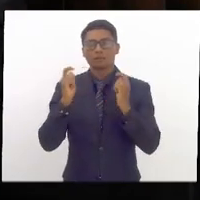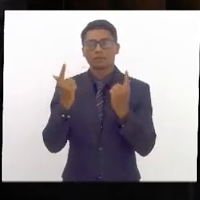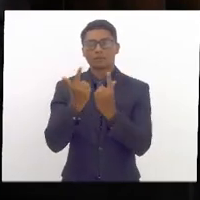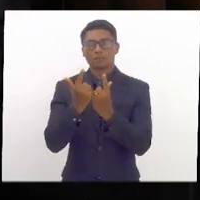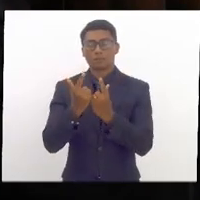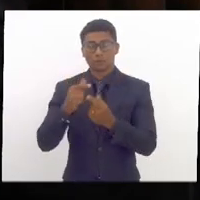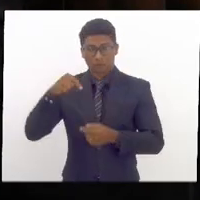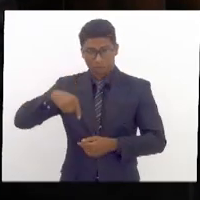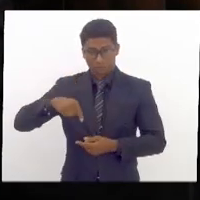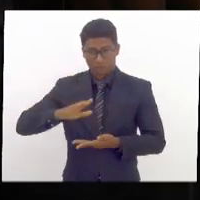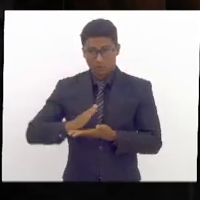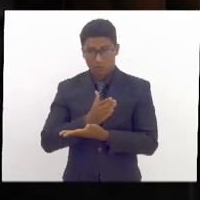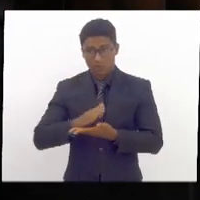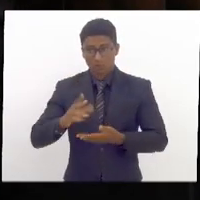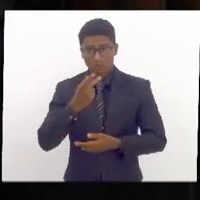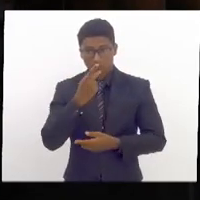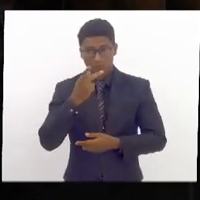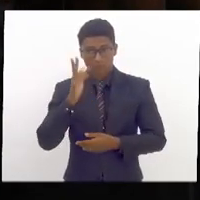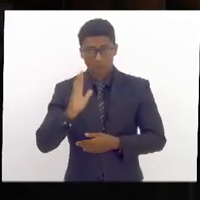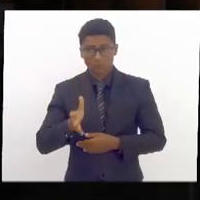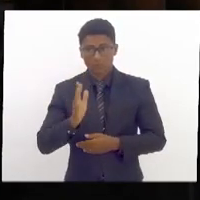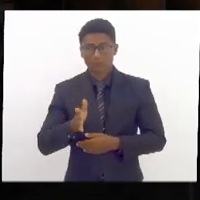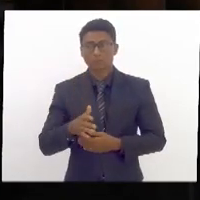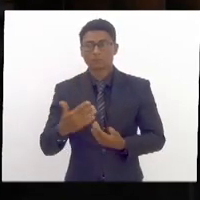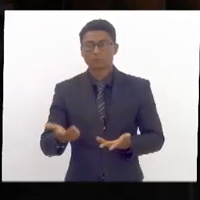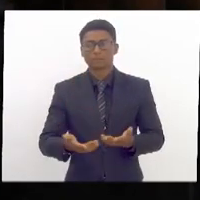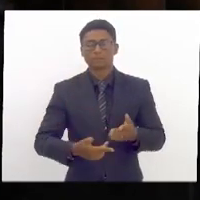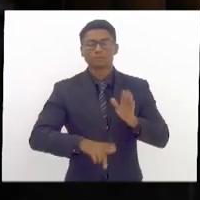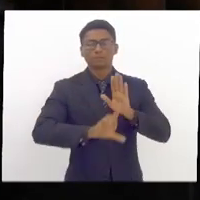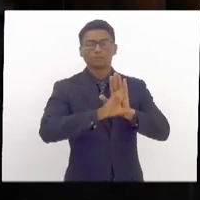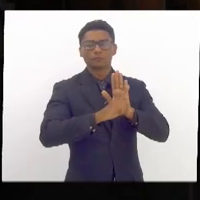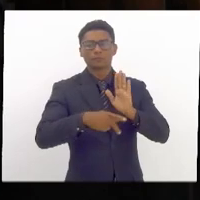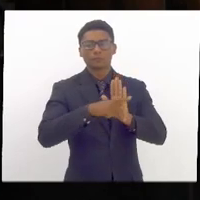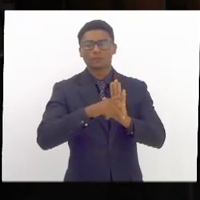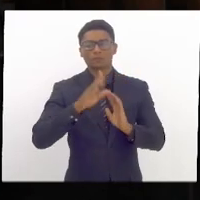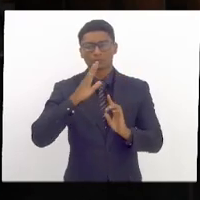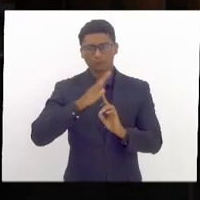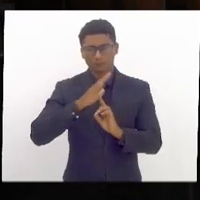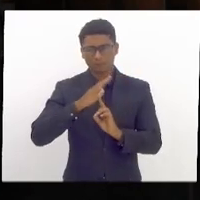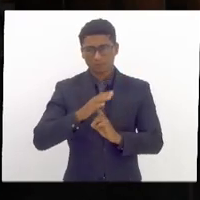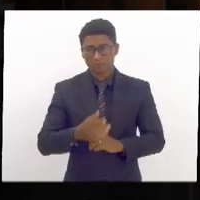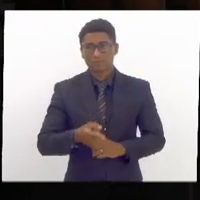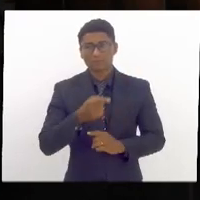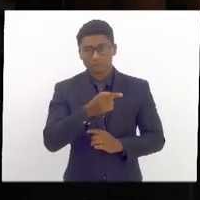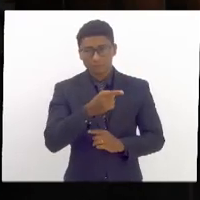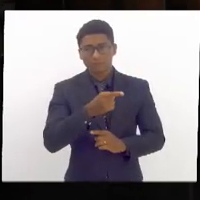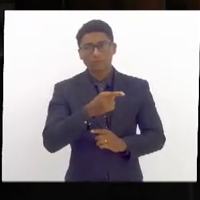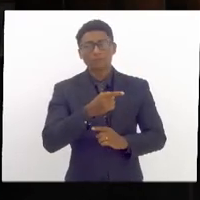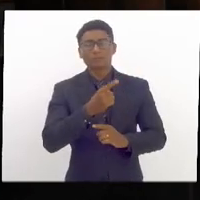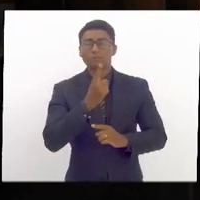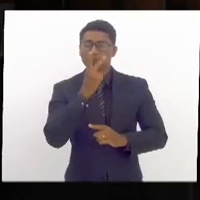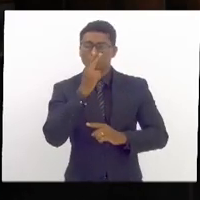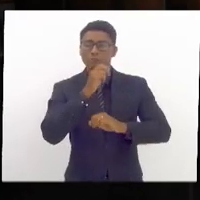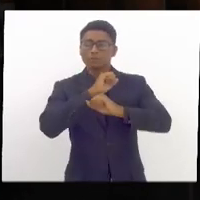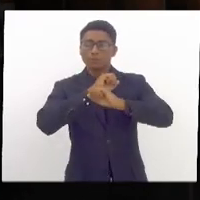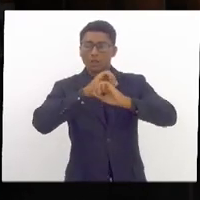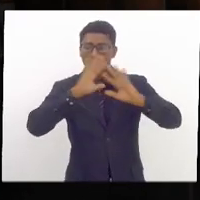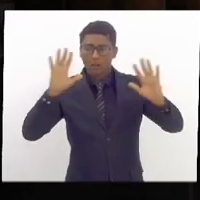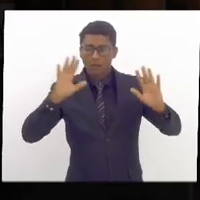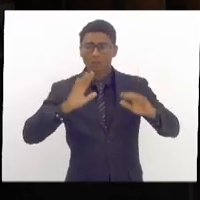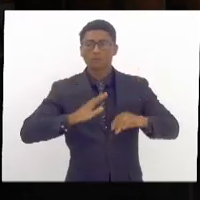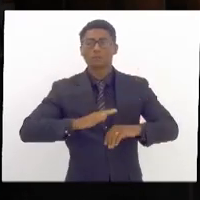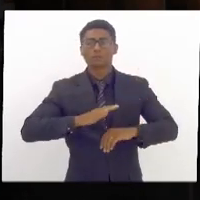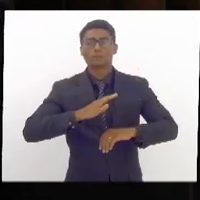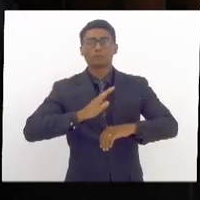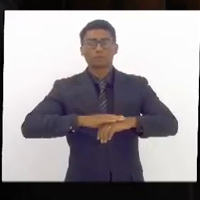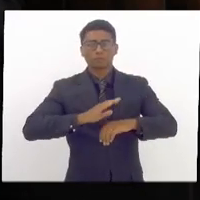disseram aqui, e eu vou repetir, a lei do Paraná, pelo menos, deixou mais claro que a regulamentação seria por um projeto